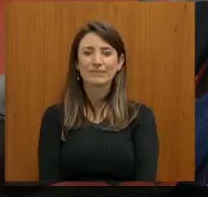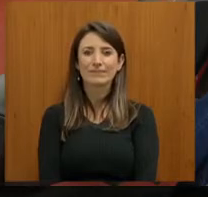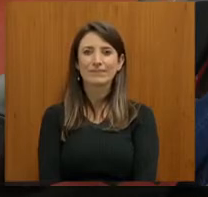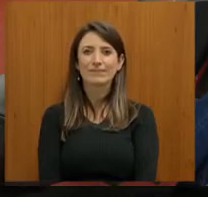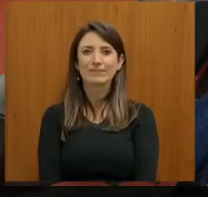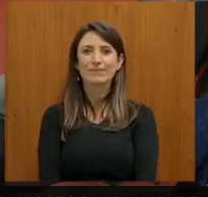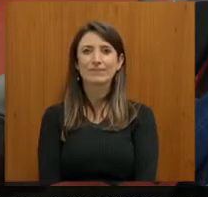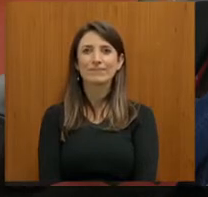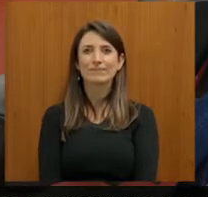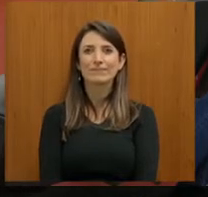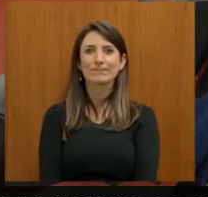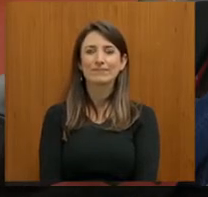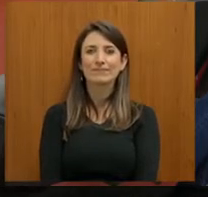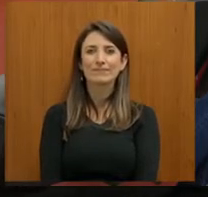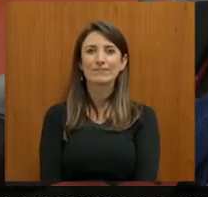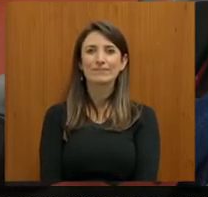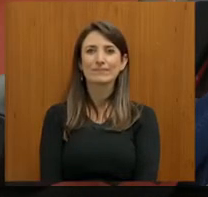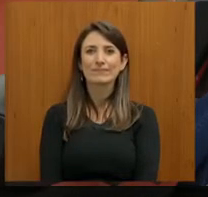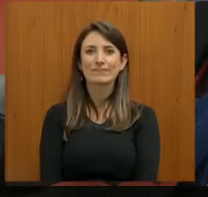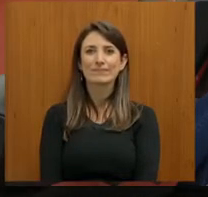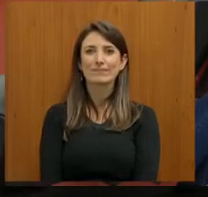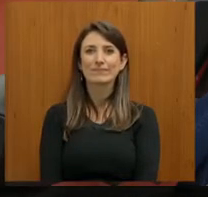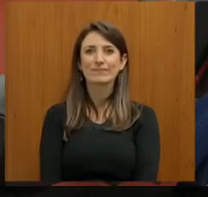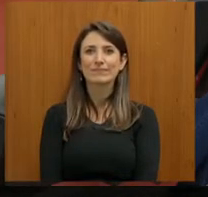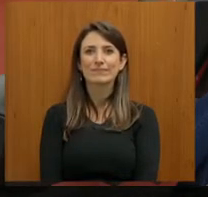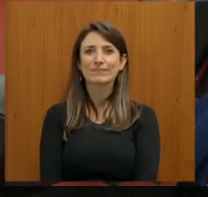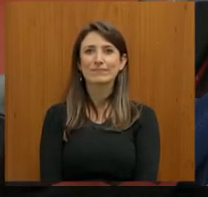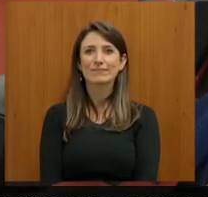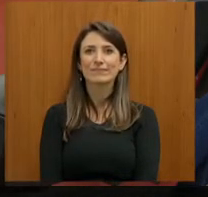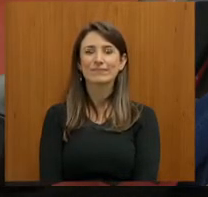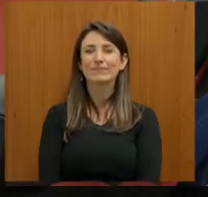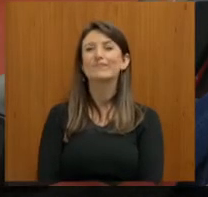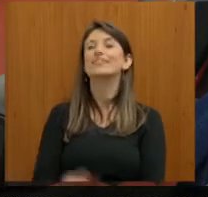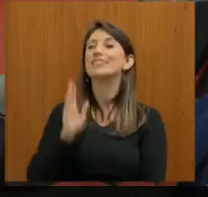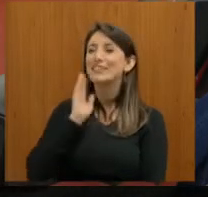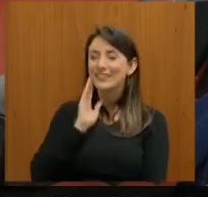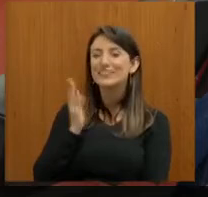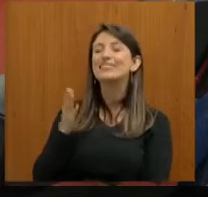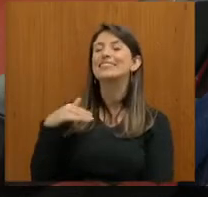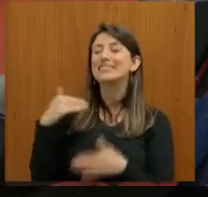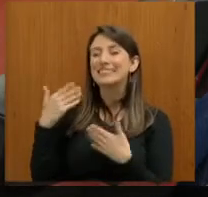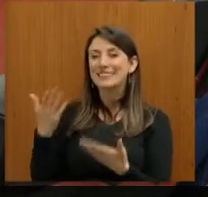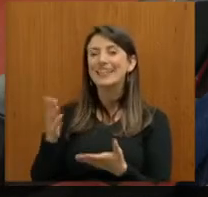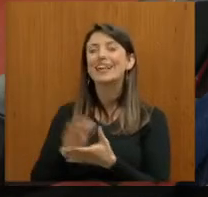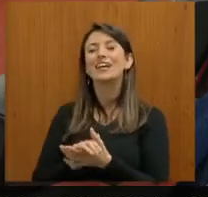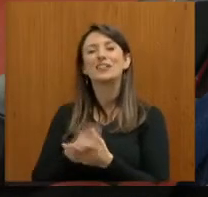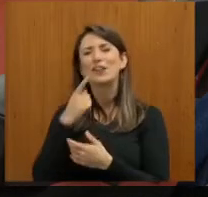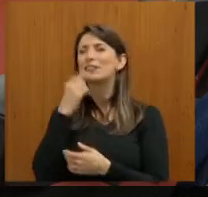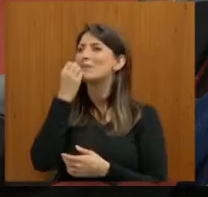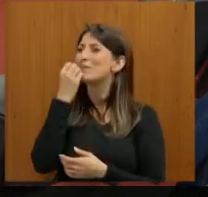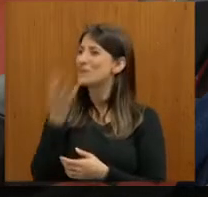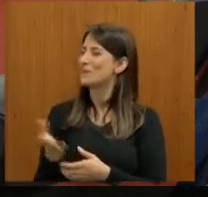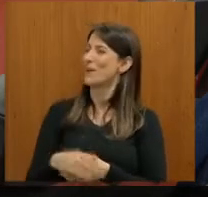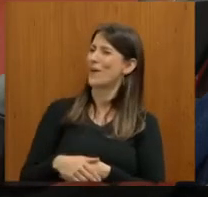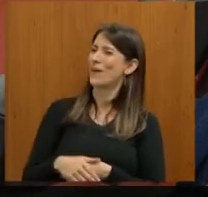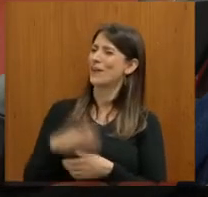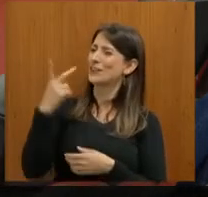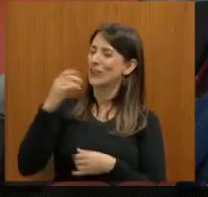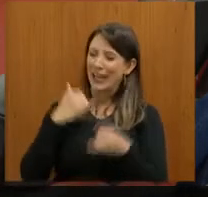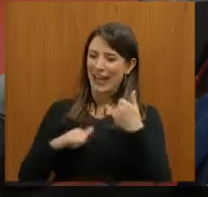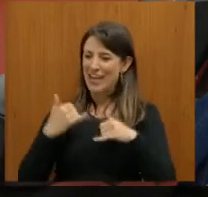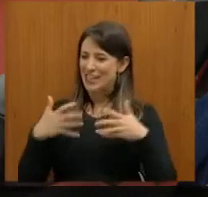a doutora Ana Paula até embargou a nossa voz aqui mas é assim que espírito bom que energia boa que a gente